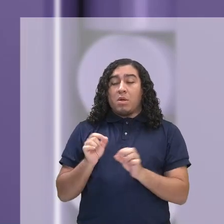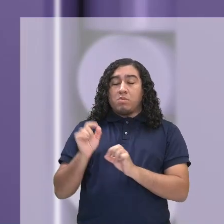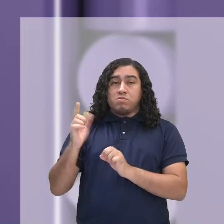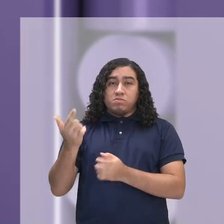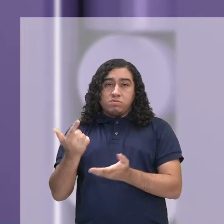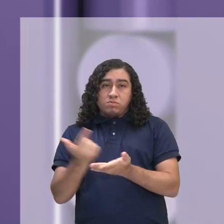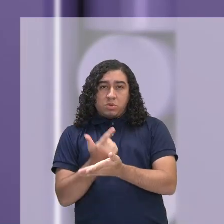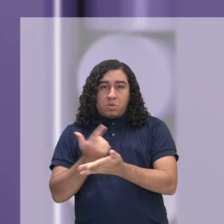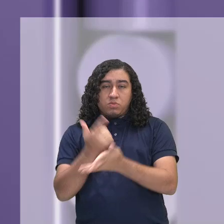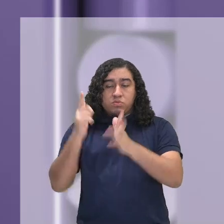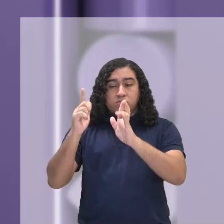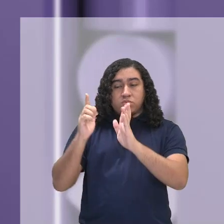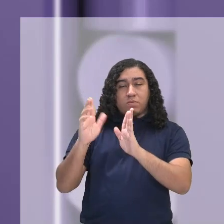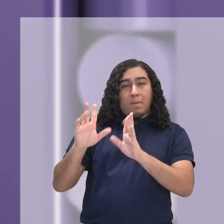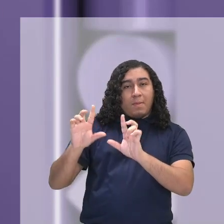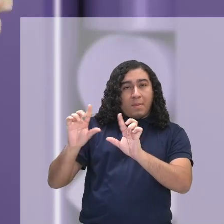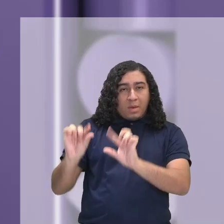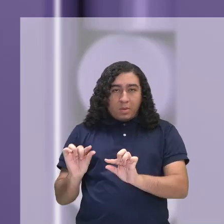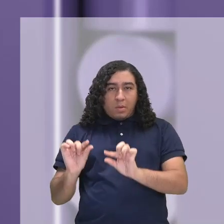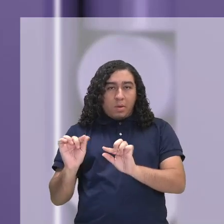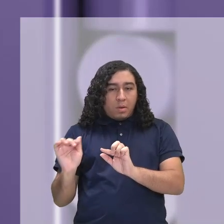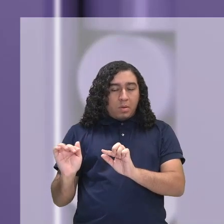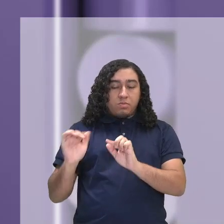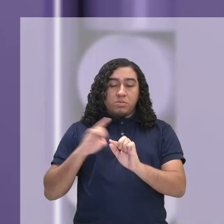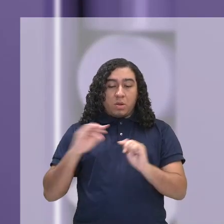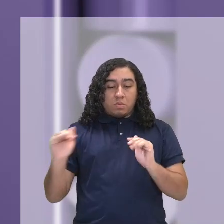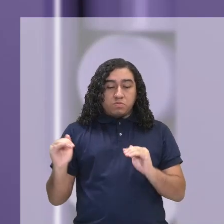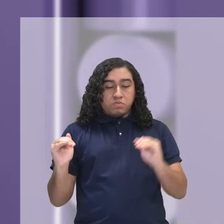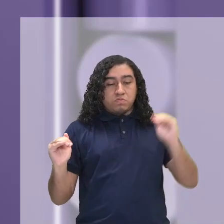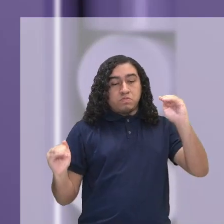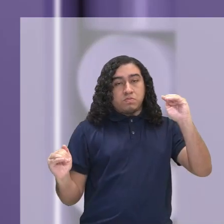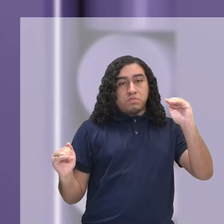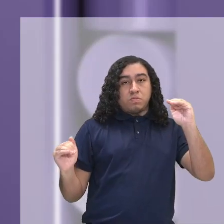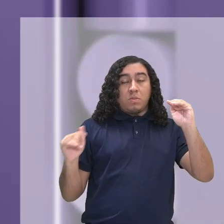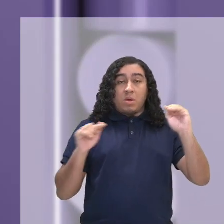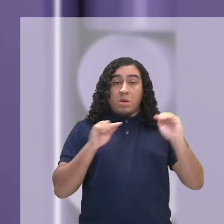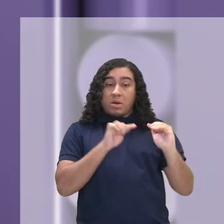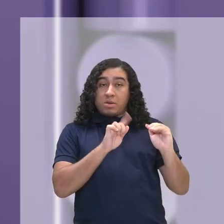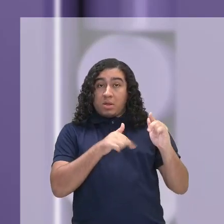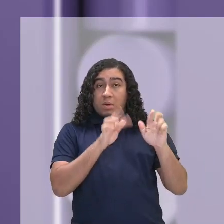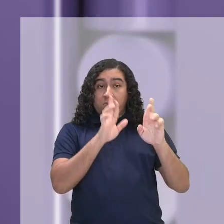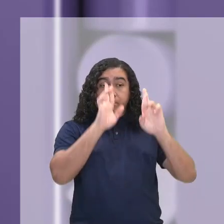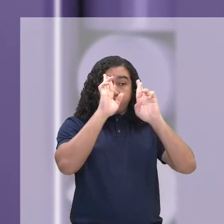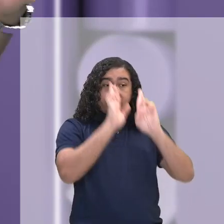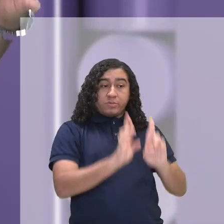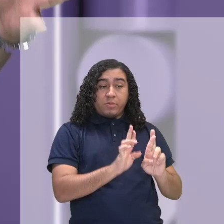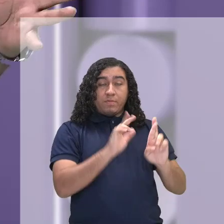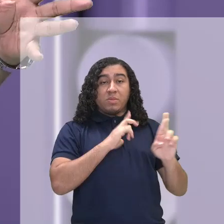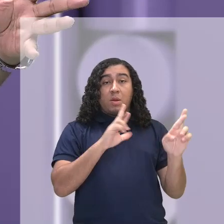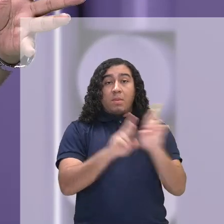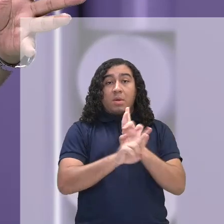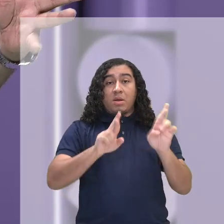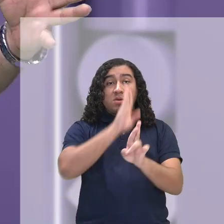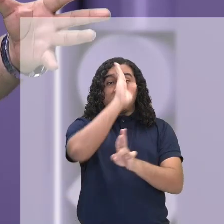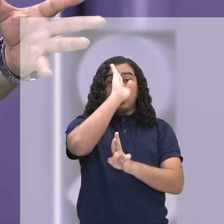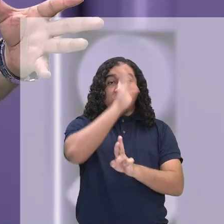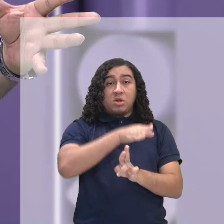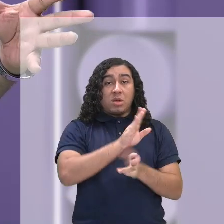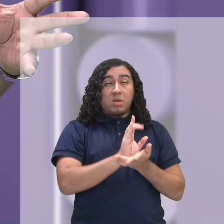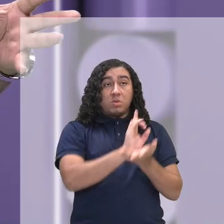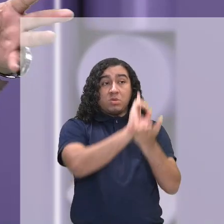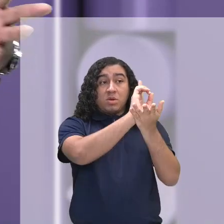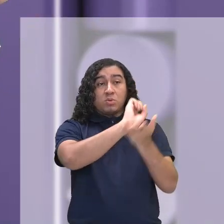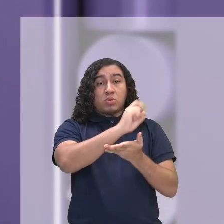livros da primeira coluna, que são os livros sagrados, eles têm uma relação direta com Deus ou com